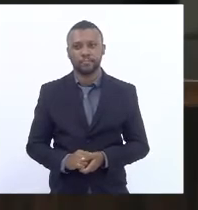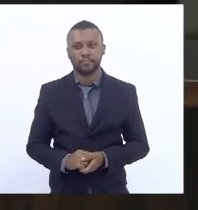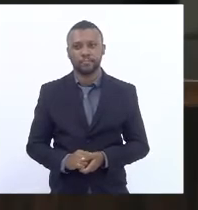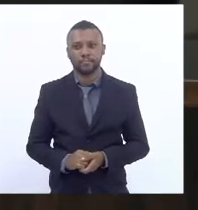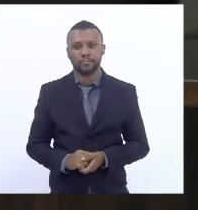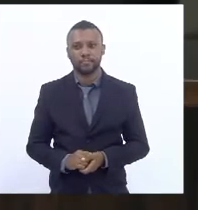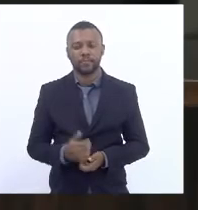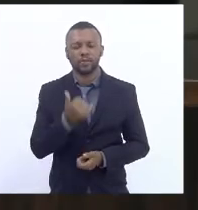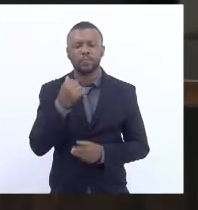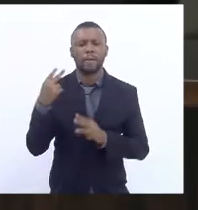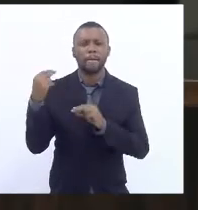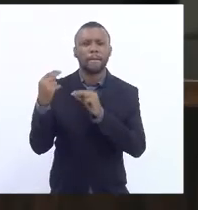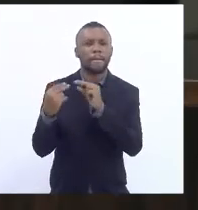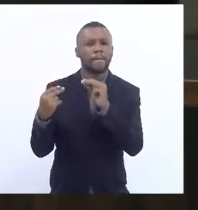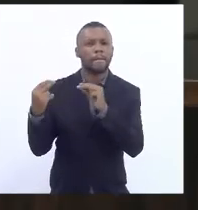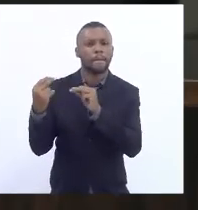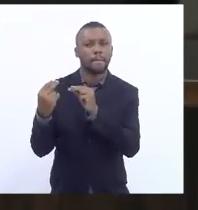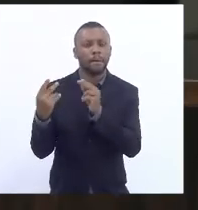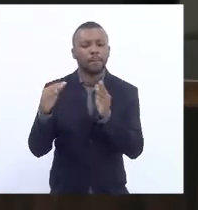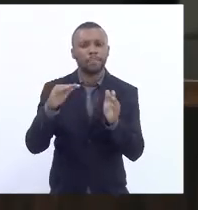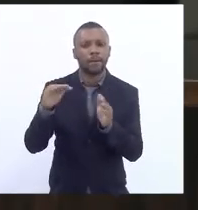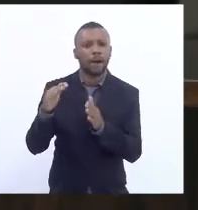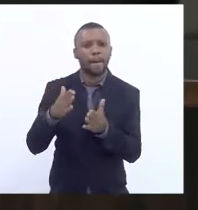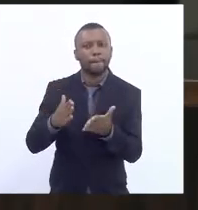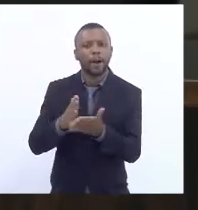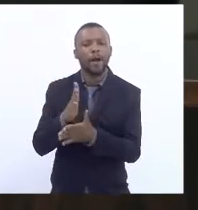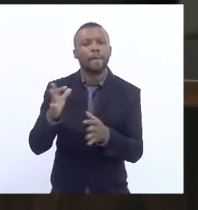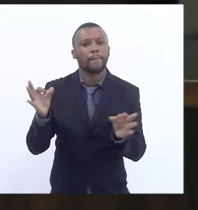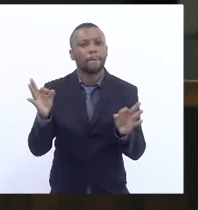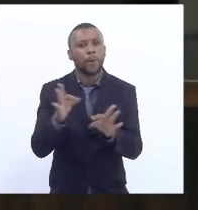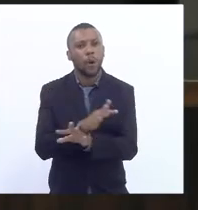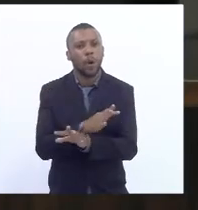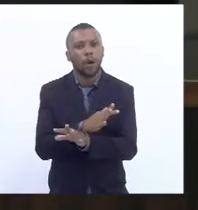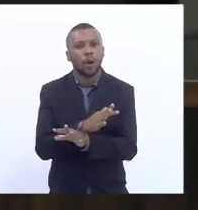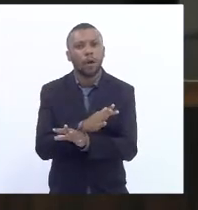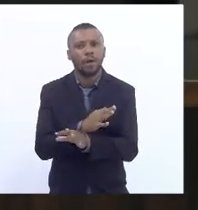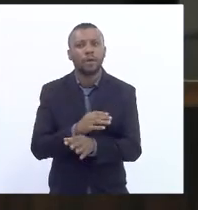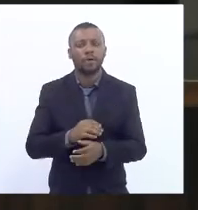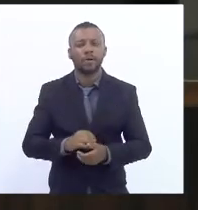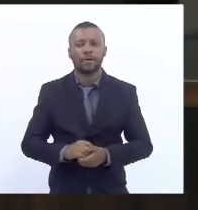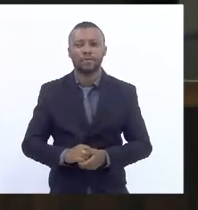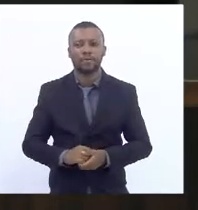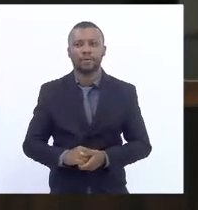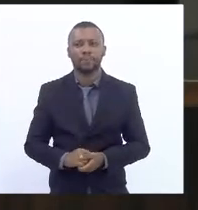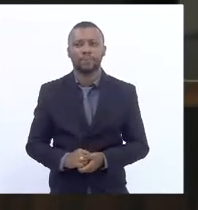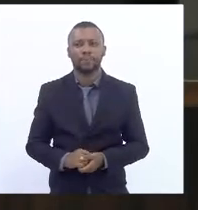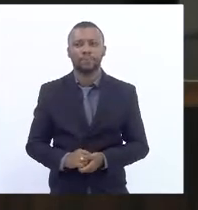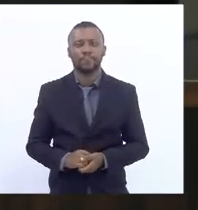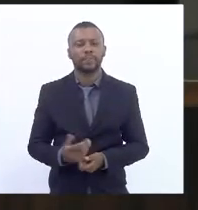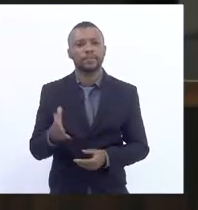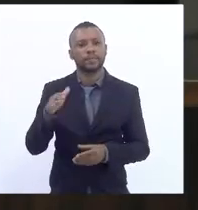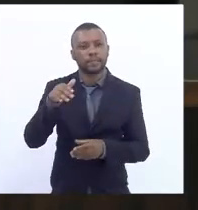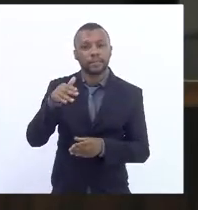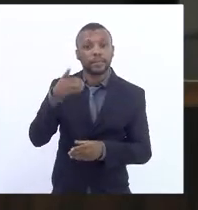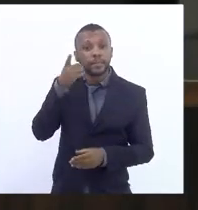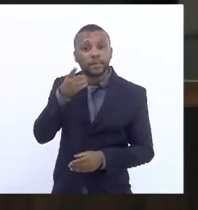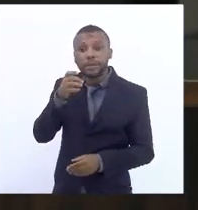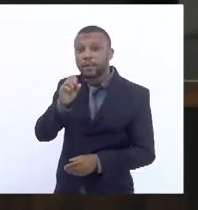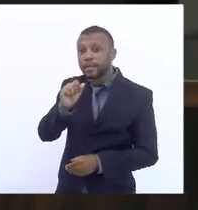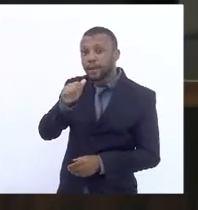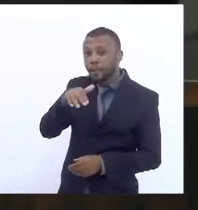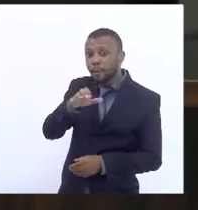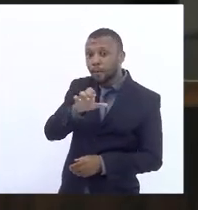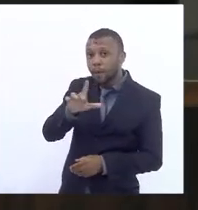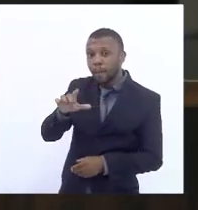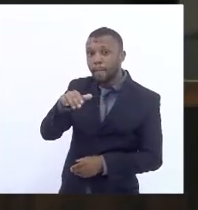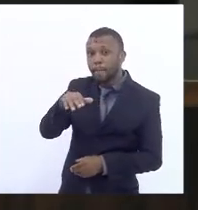Senhores que aprovam, permaneçam como estão. Aprovado. Vai à promulgação. Deputado Samuel Malafaia, voto